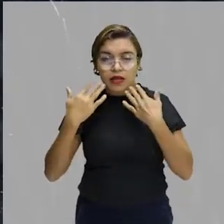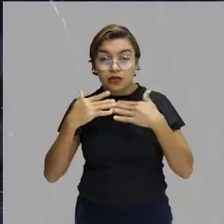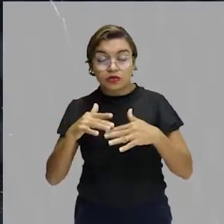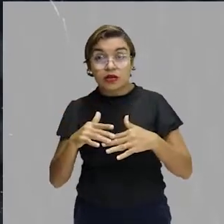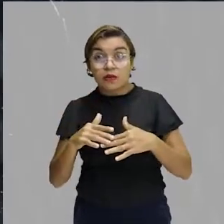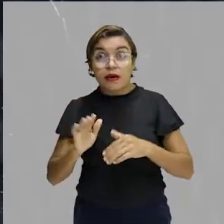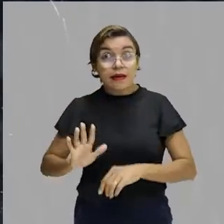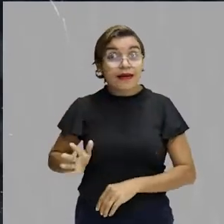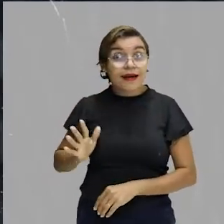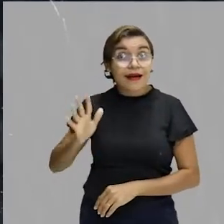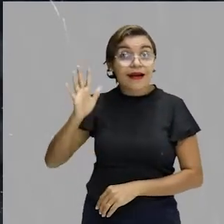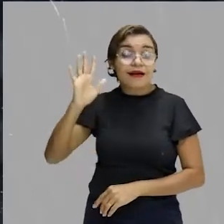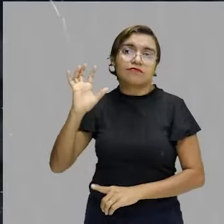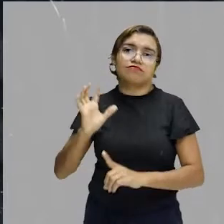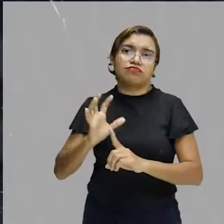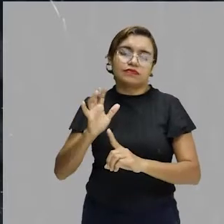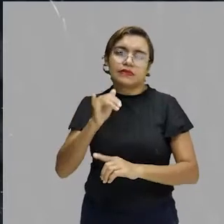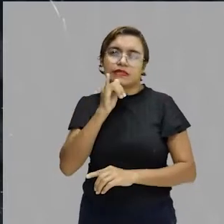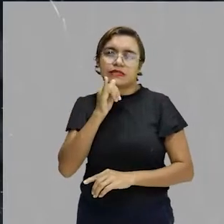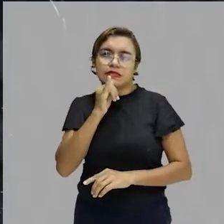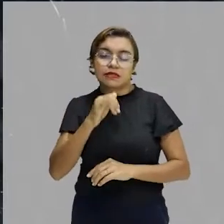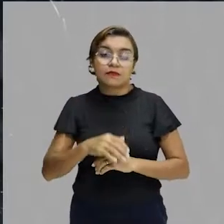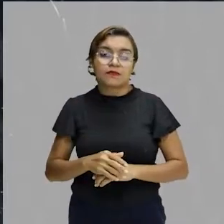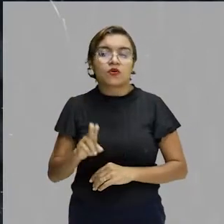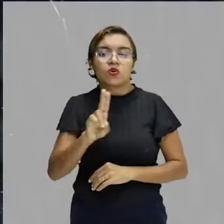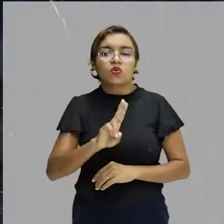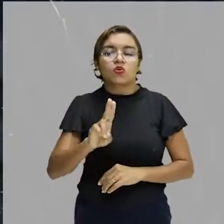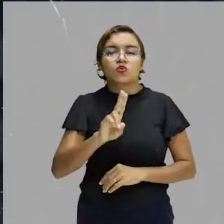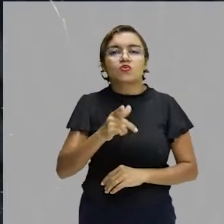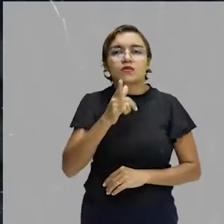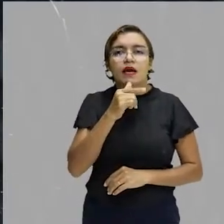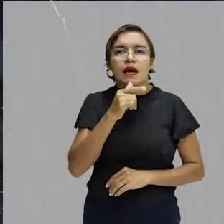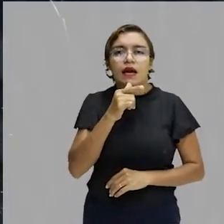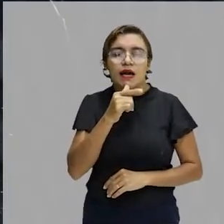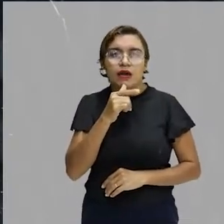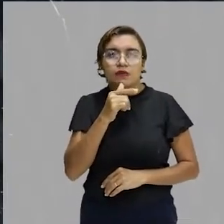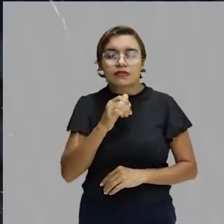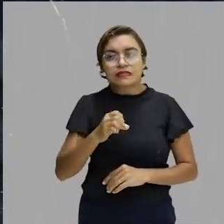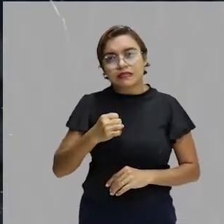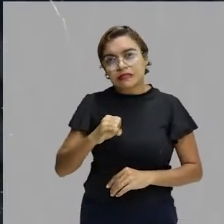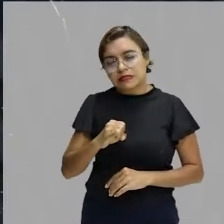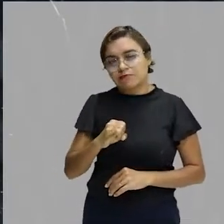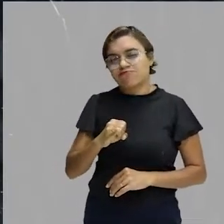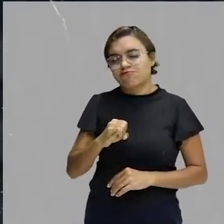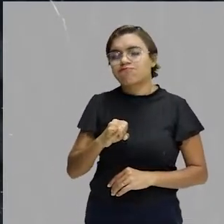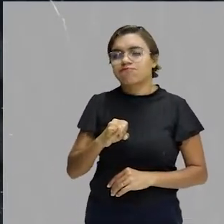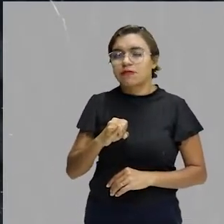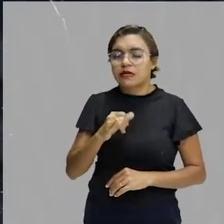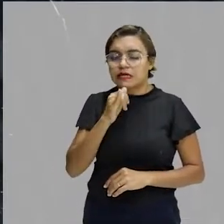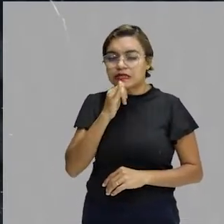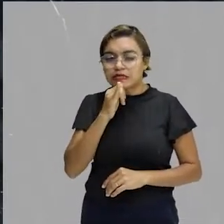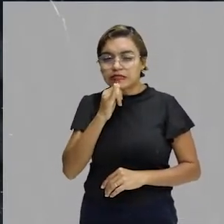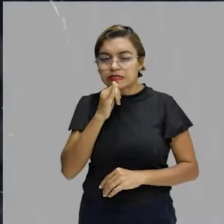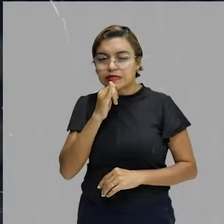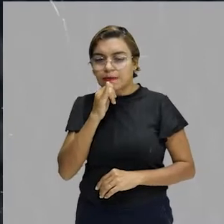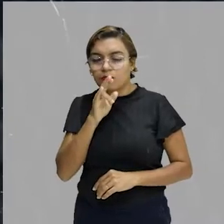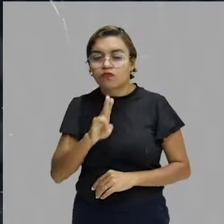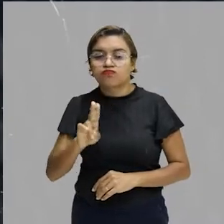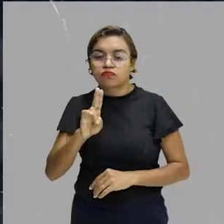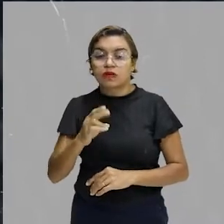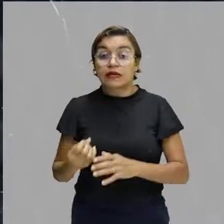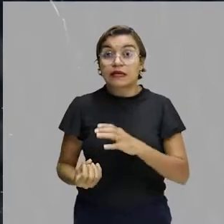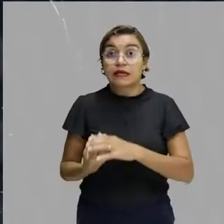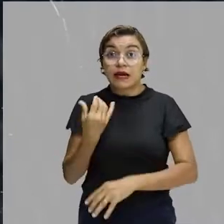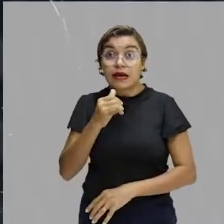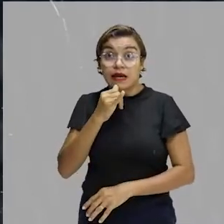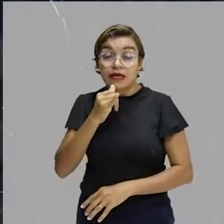de energia utilizando a água, o custo era de R$ 1. Se eu for produzir o mesmo quilowatt de energia, mas